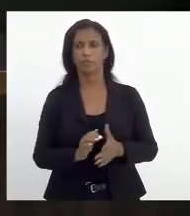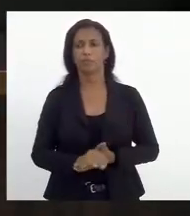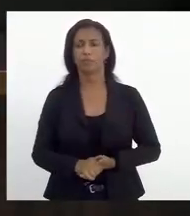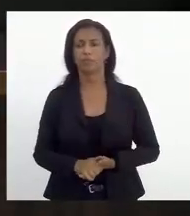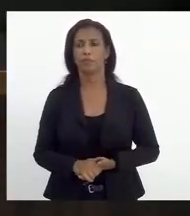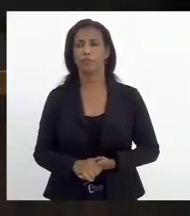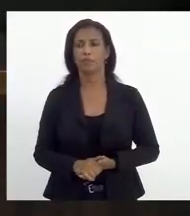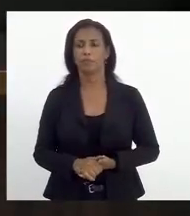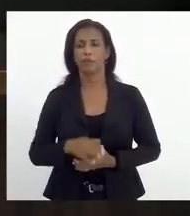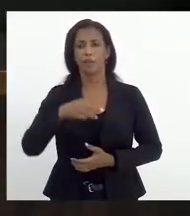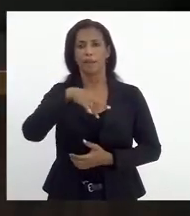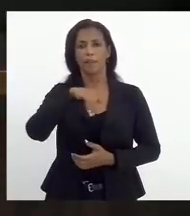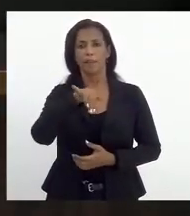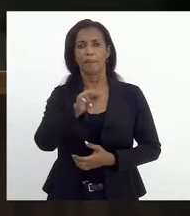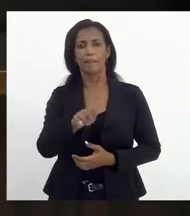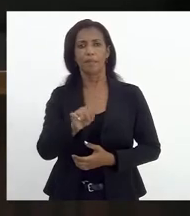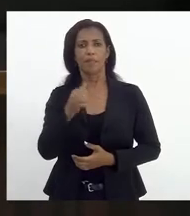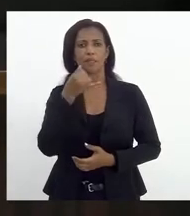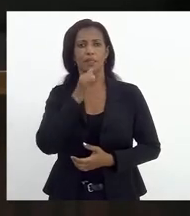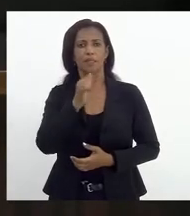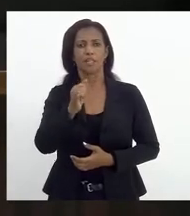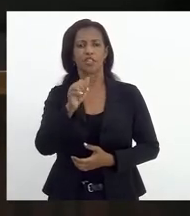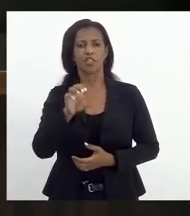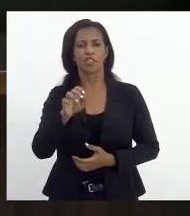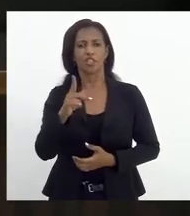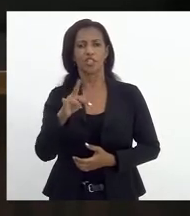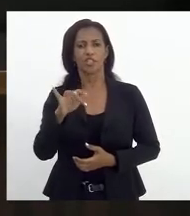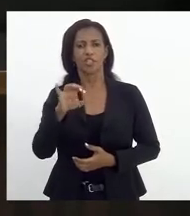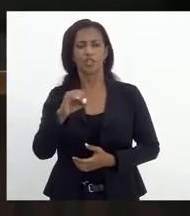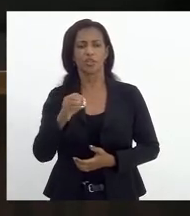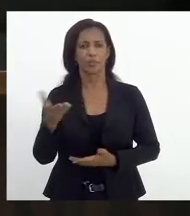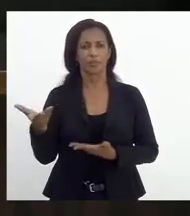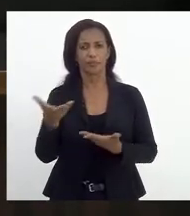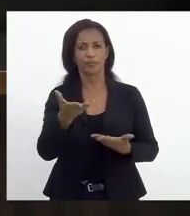Minas e Energia, para emitir parecer, deputado Chiquinho da Mangueira.